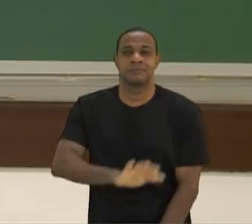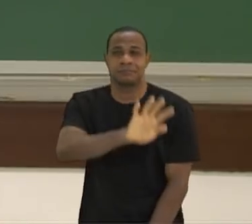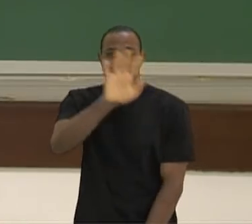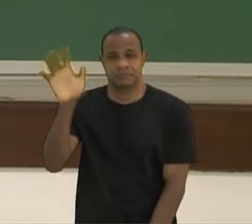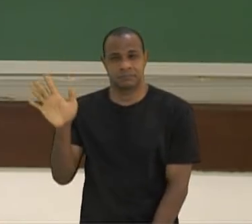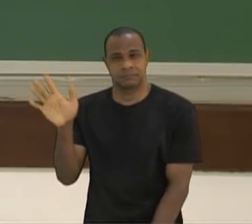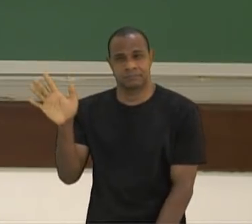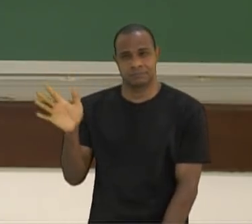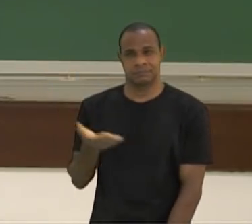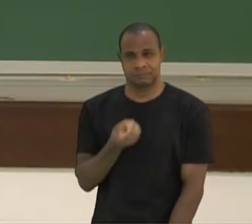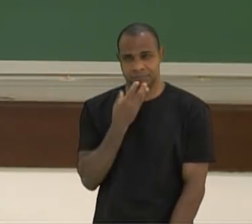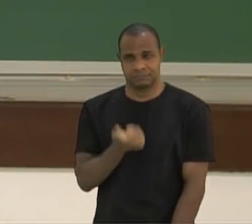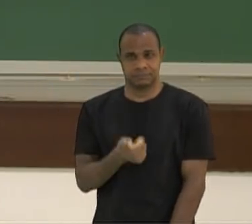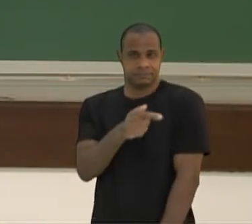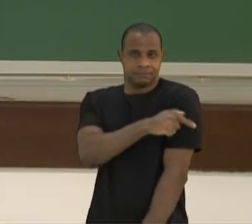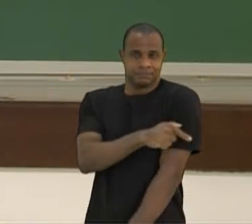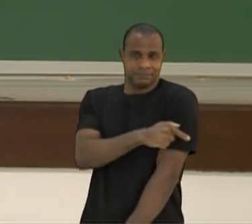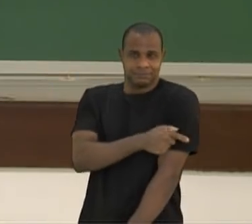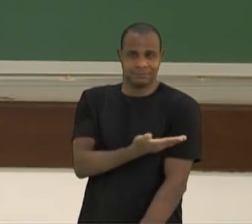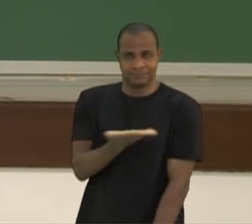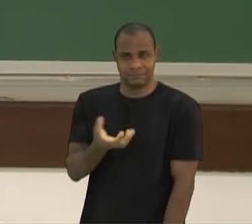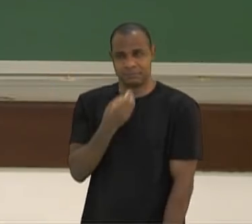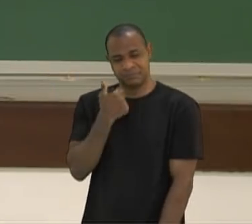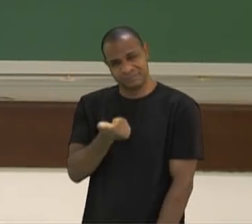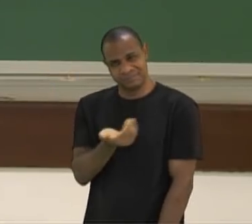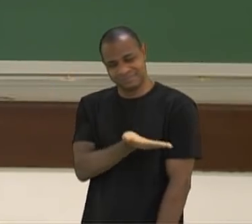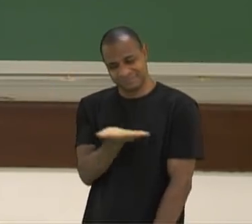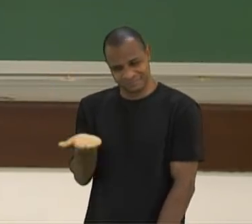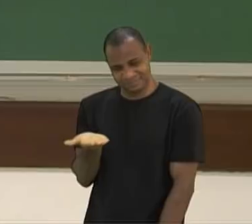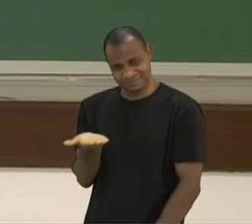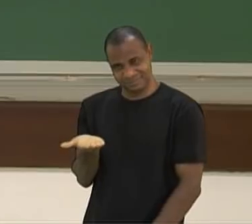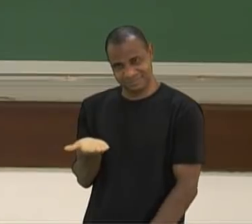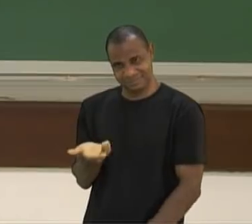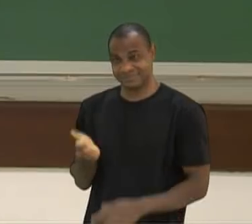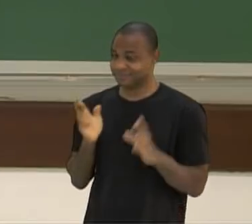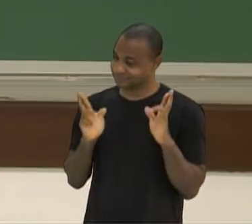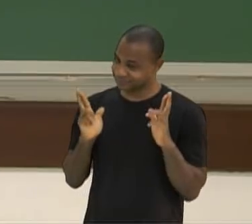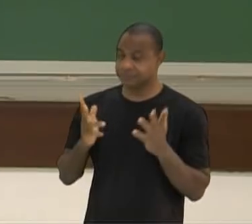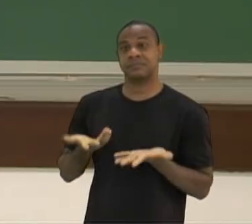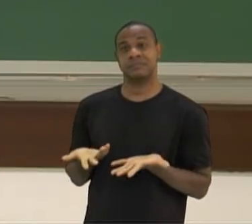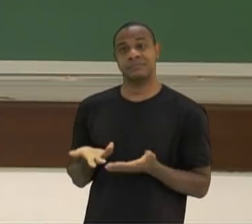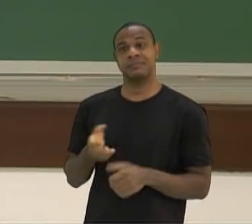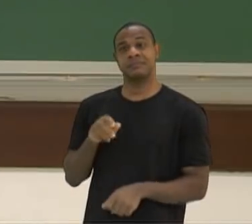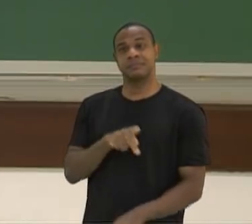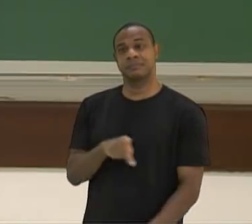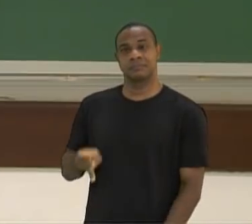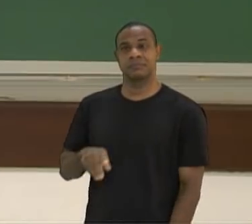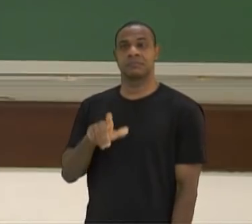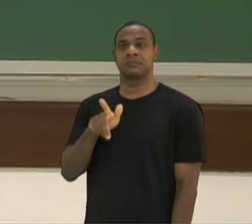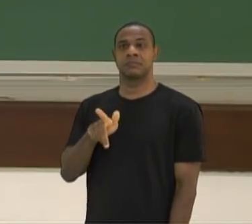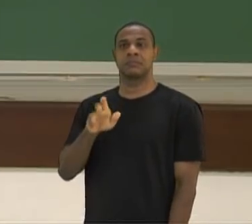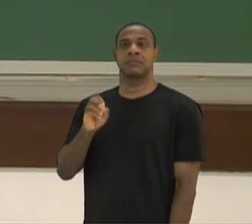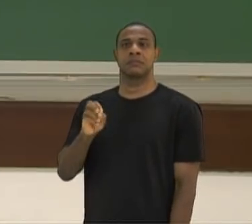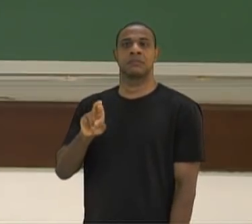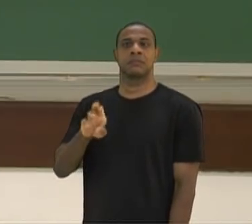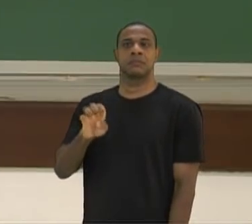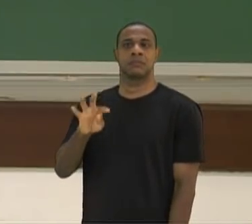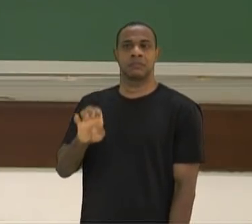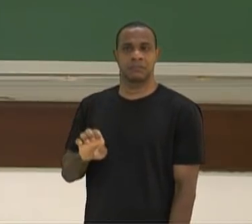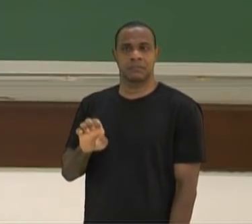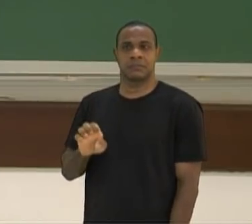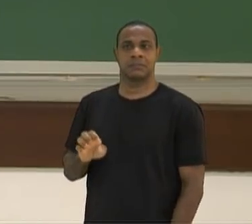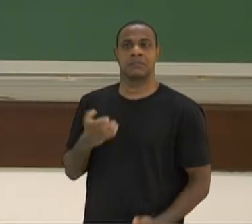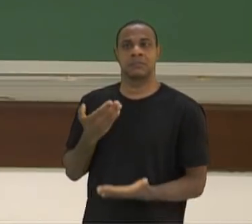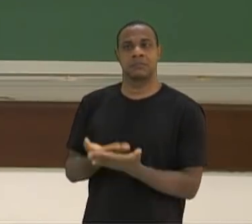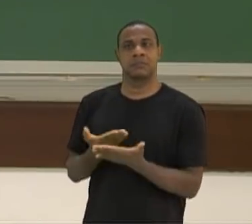Olá, meus queridos alunos do 7º ano, tudo bem com vocês? Professora Goretti, mais uma aula de Geografia. Vamos continuar